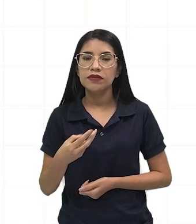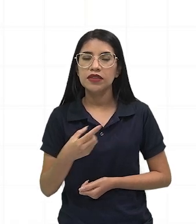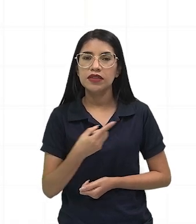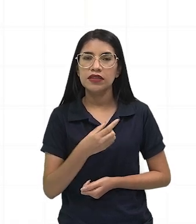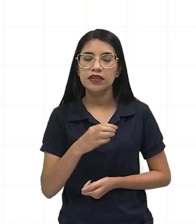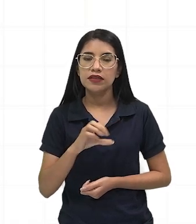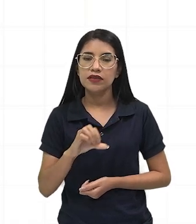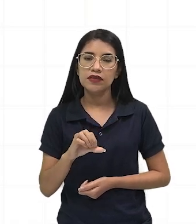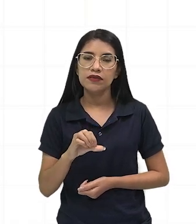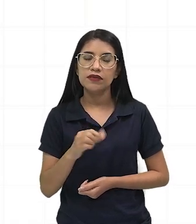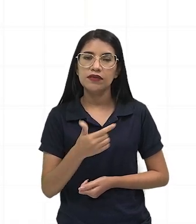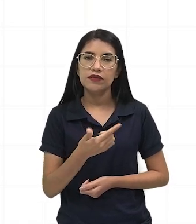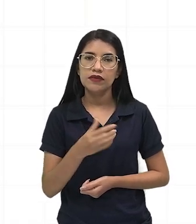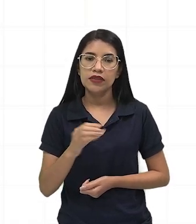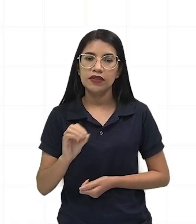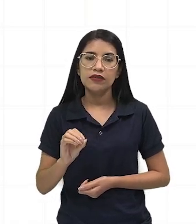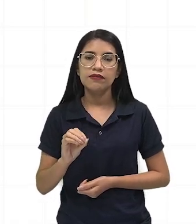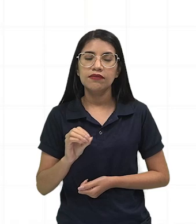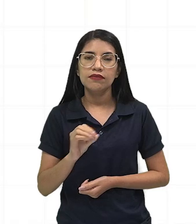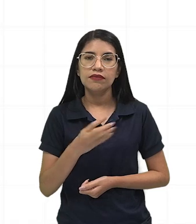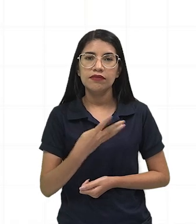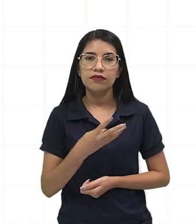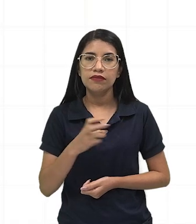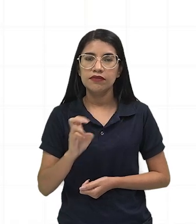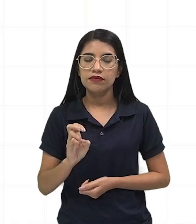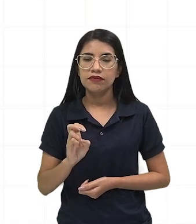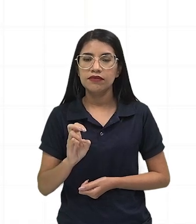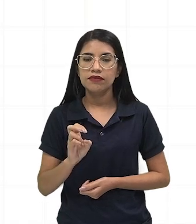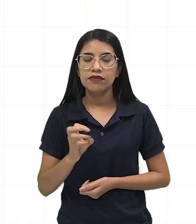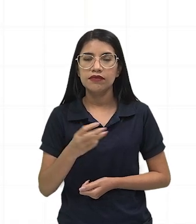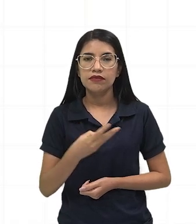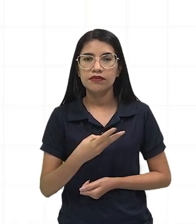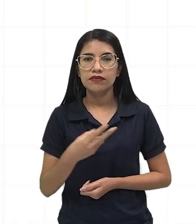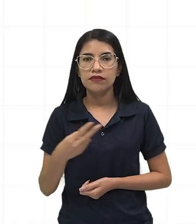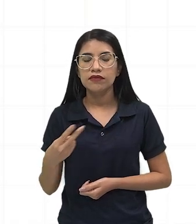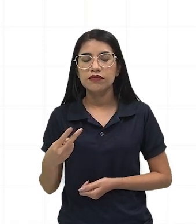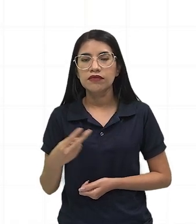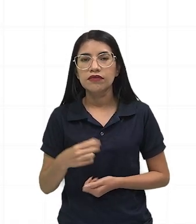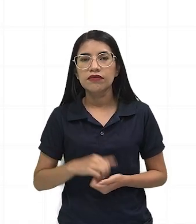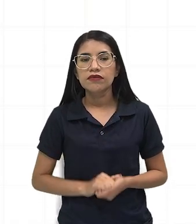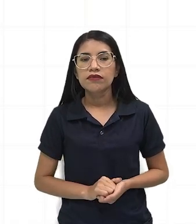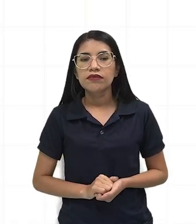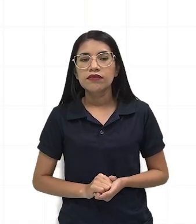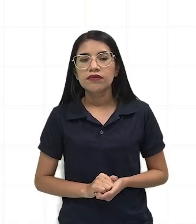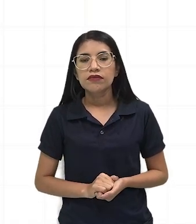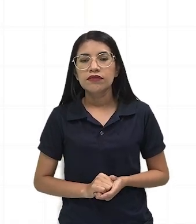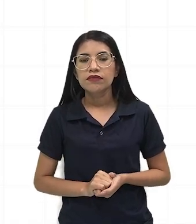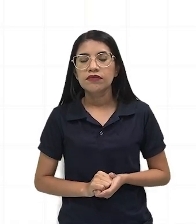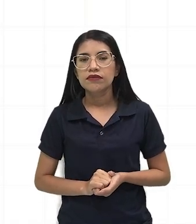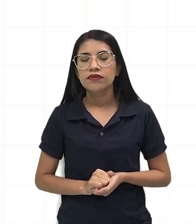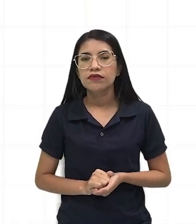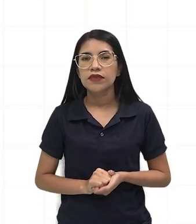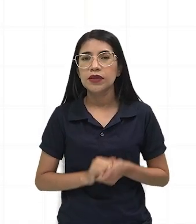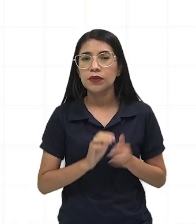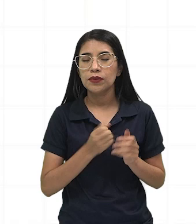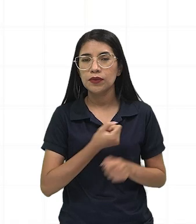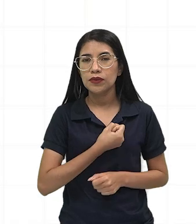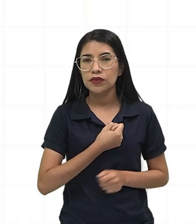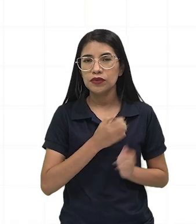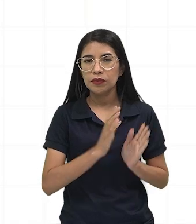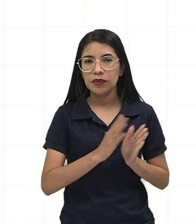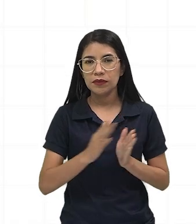32, 19, 20, 45, 32. Olha. Então, aqui ela